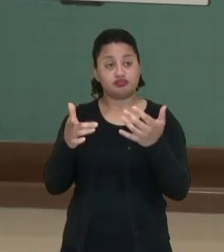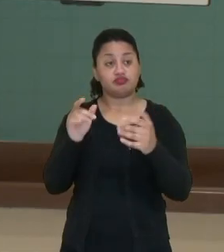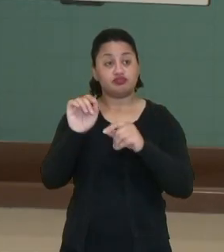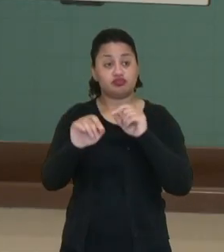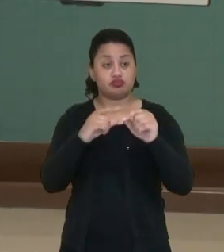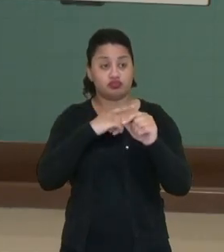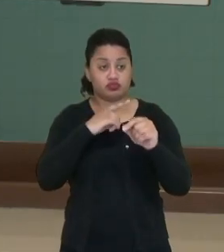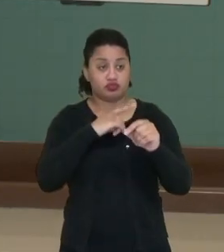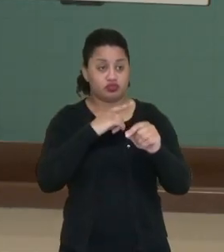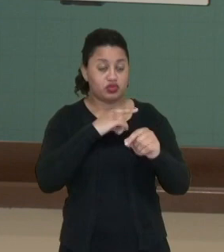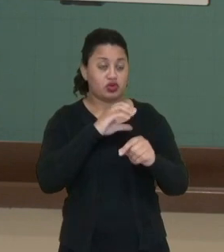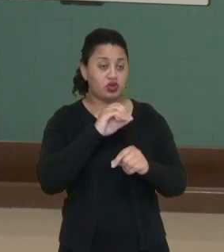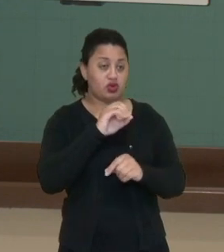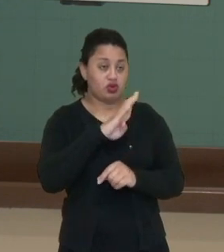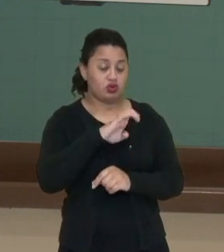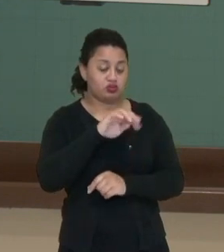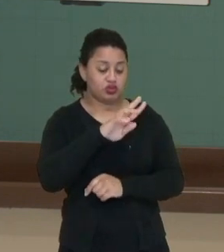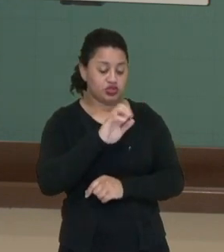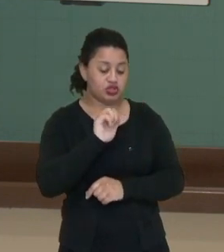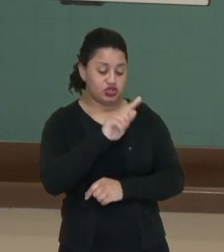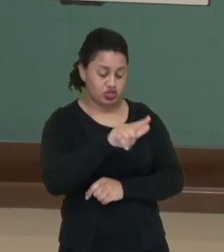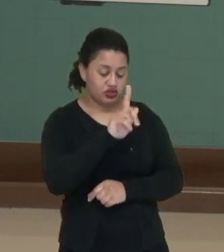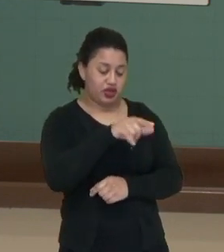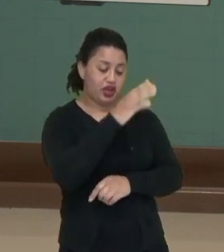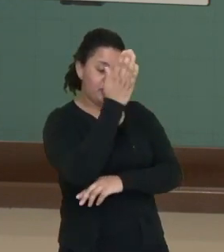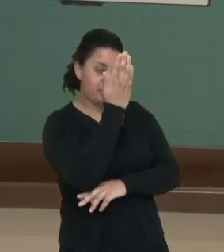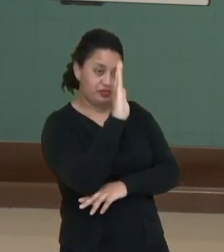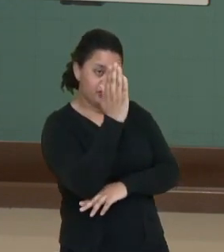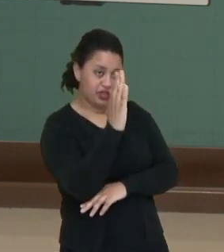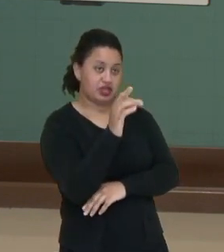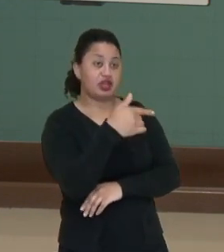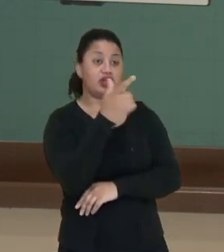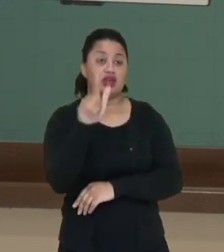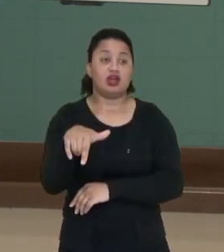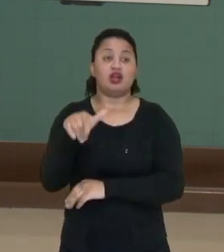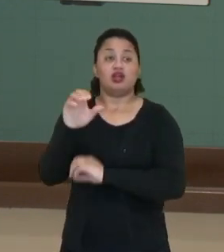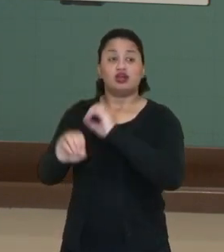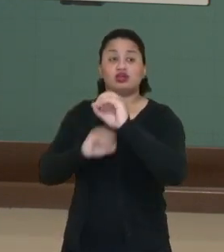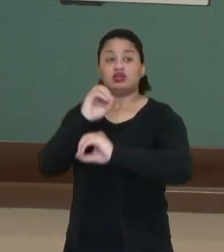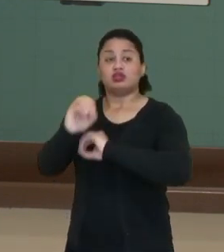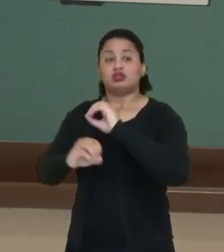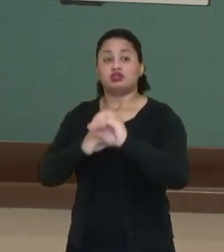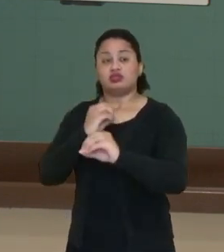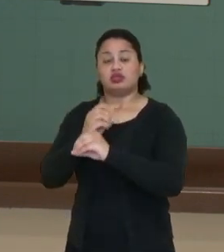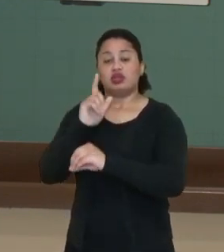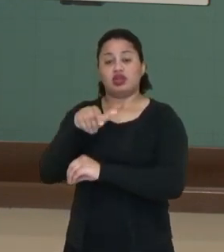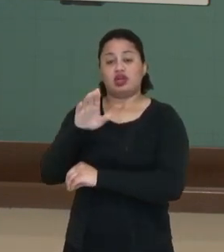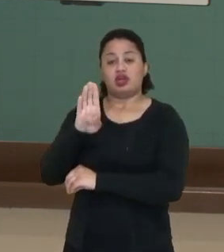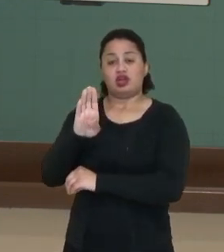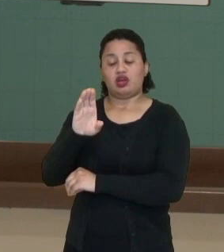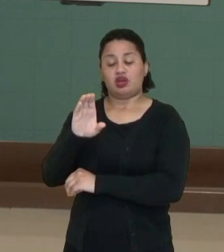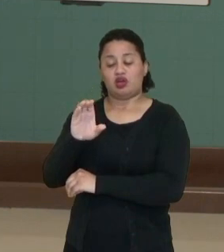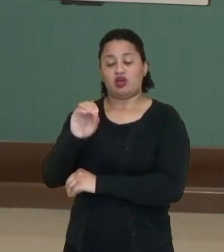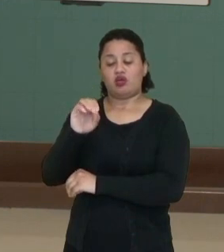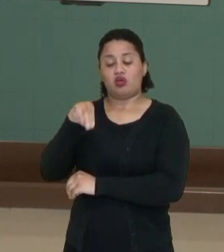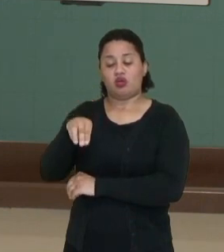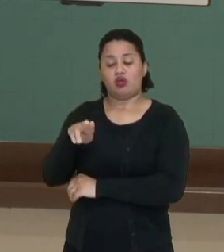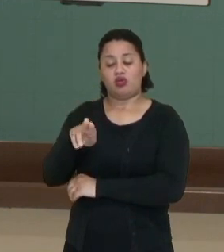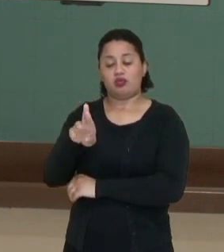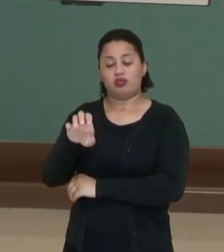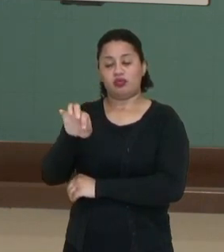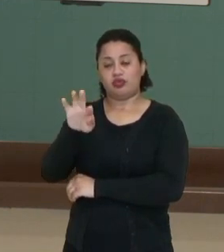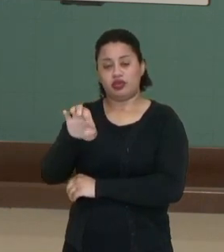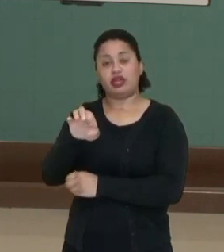combustível, a madeira, né? E nesse caso aqui, o oxigênio é o comburente, então, que vai então reagindo